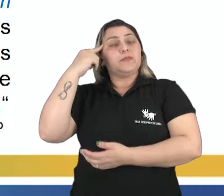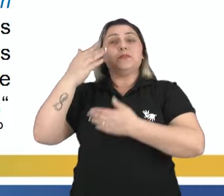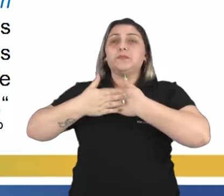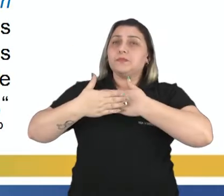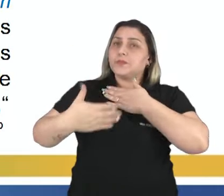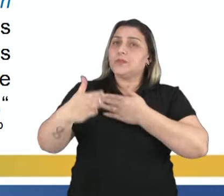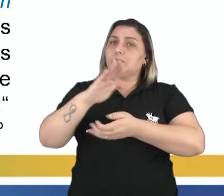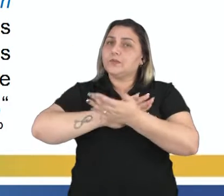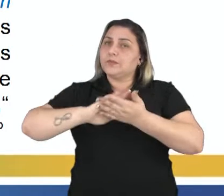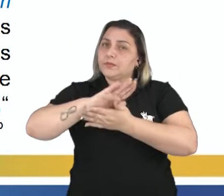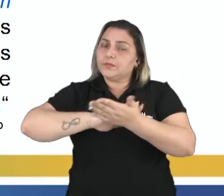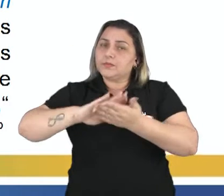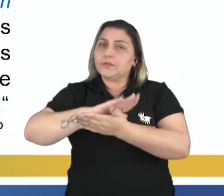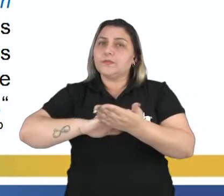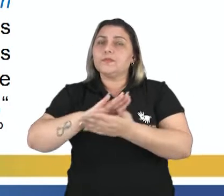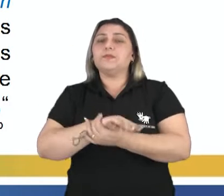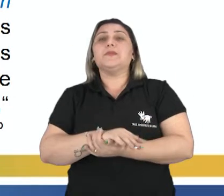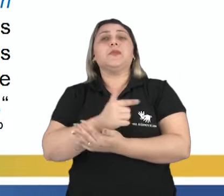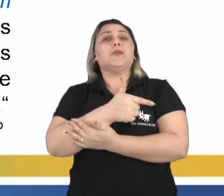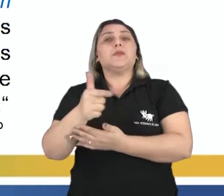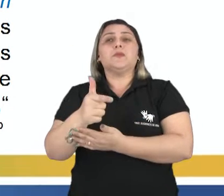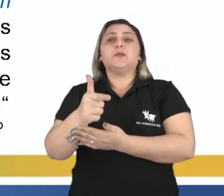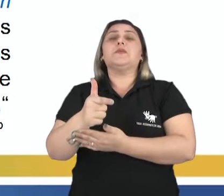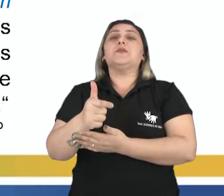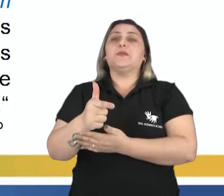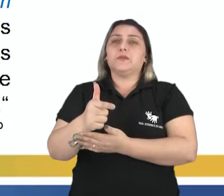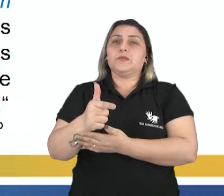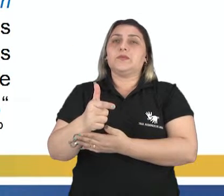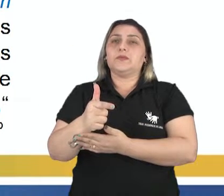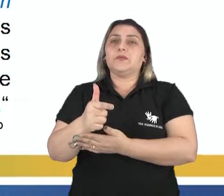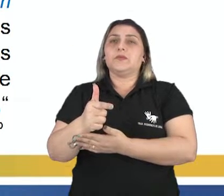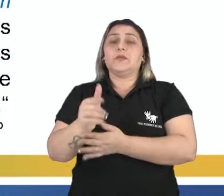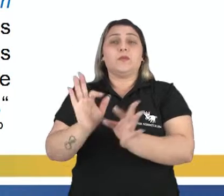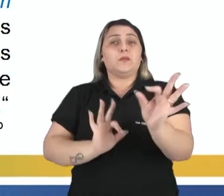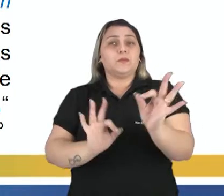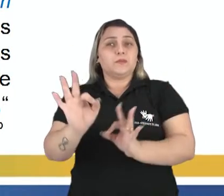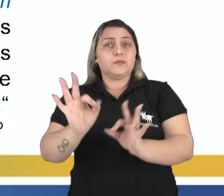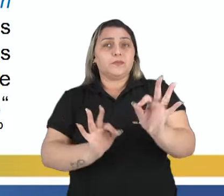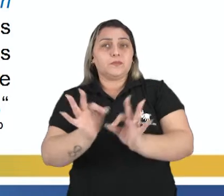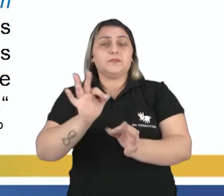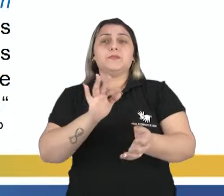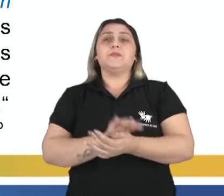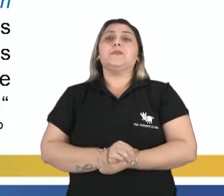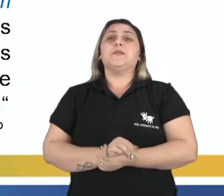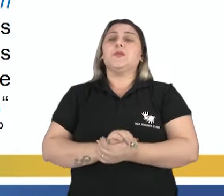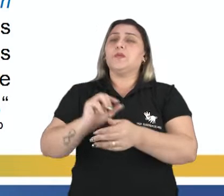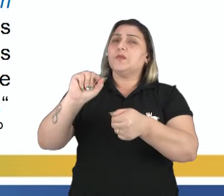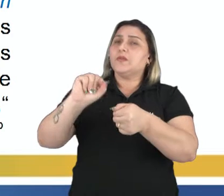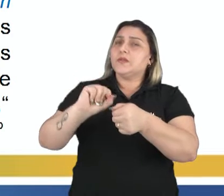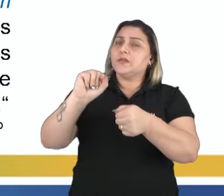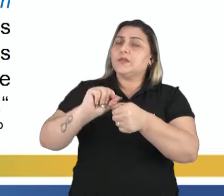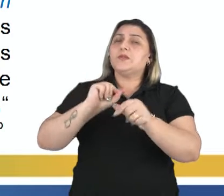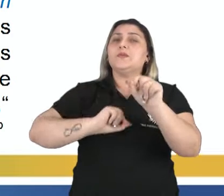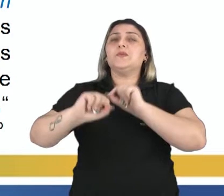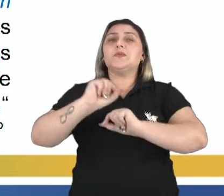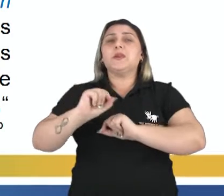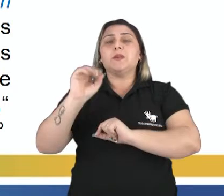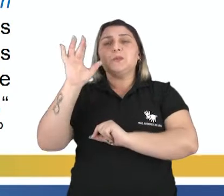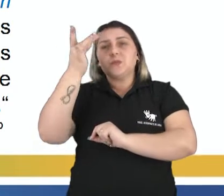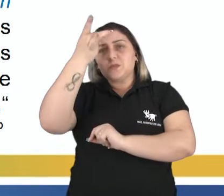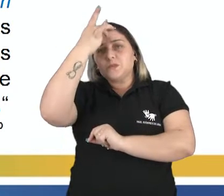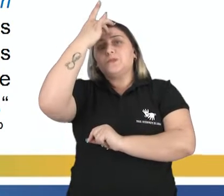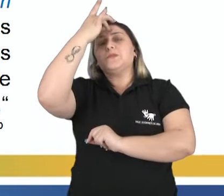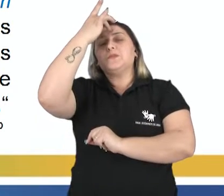partir do nada, daquilo que não tem existência, que não tem ordem, e aí eu vou construindo a consciência,